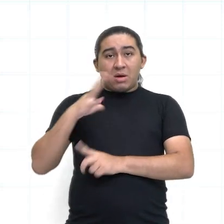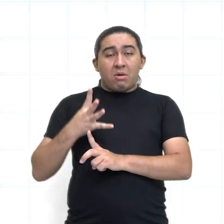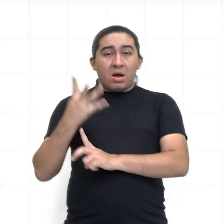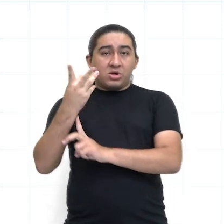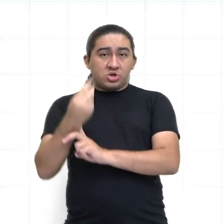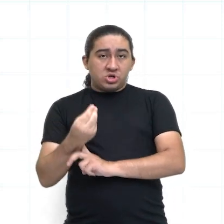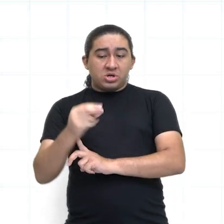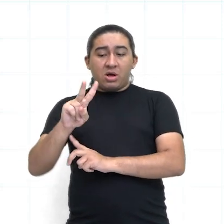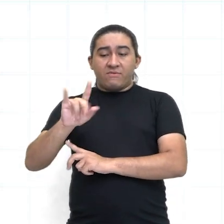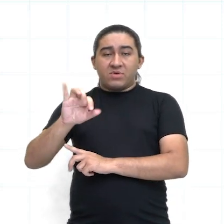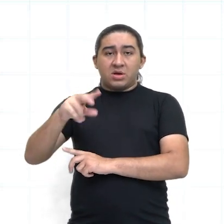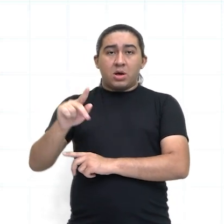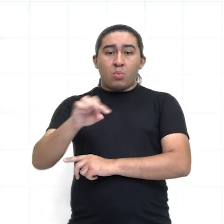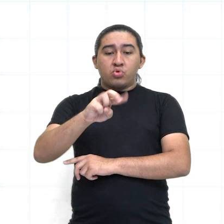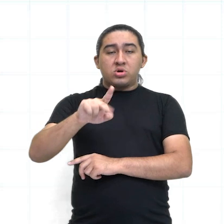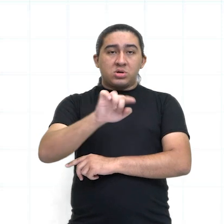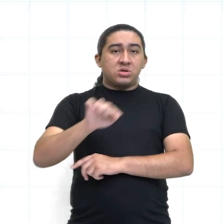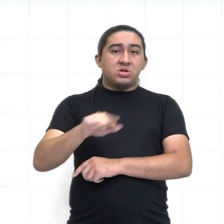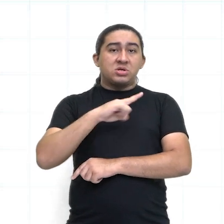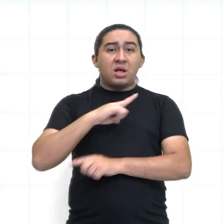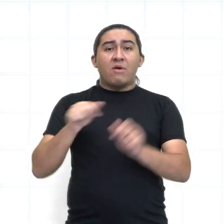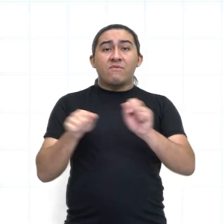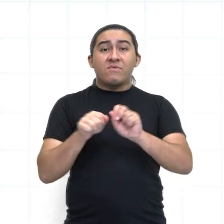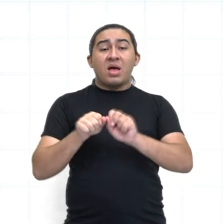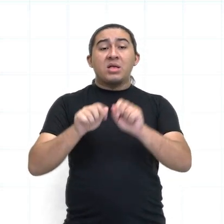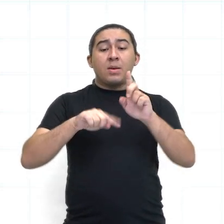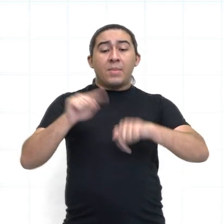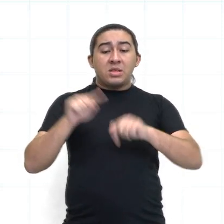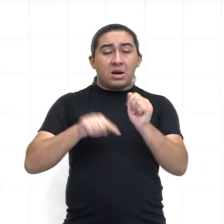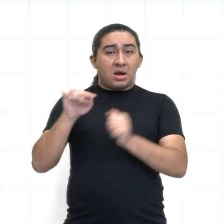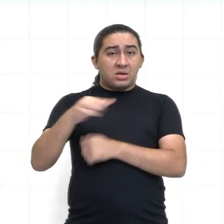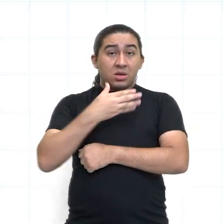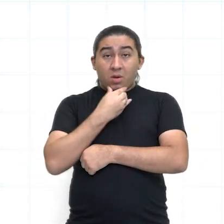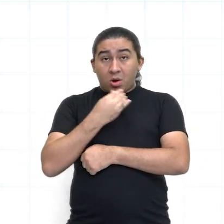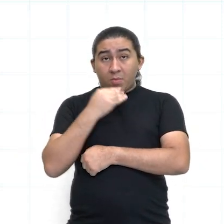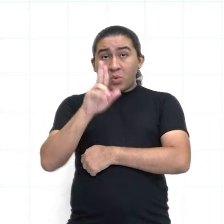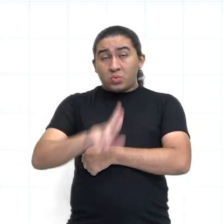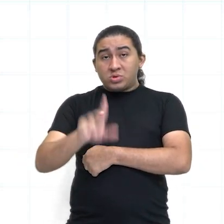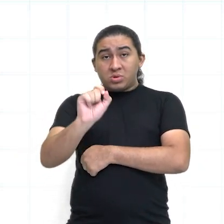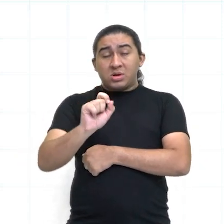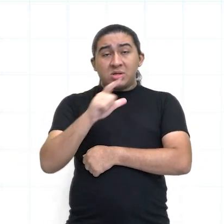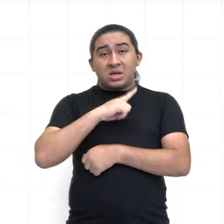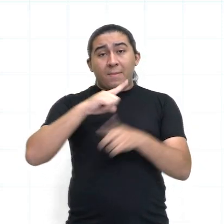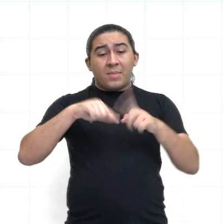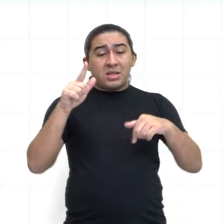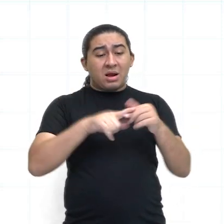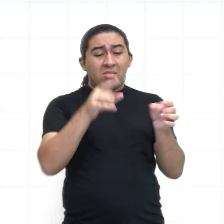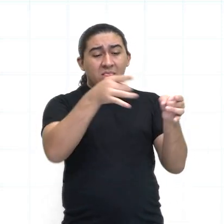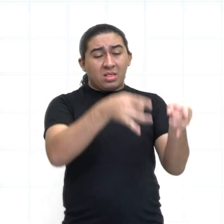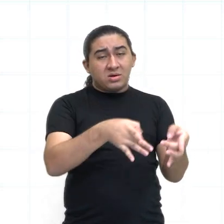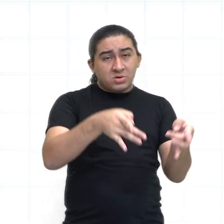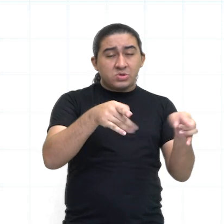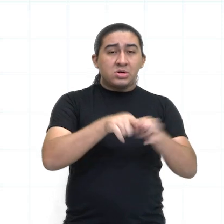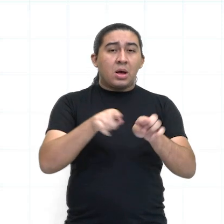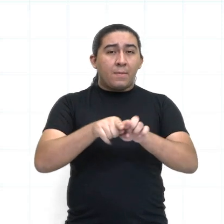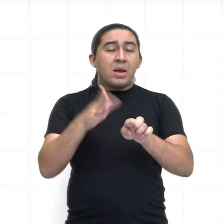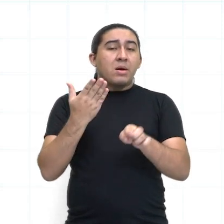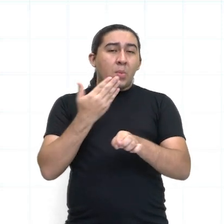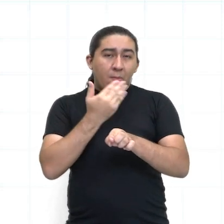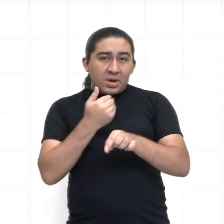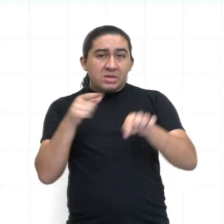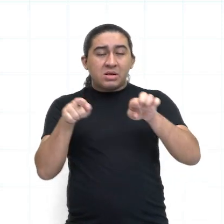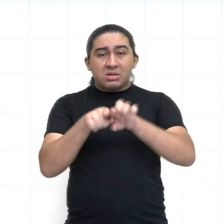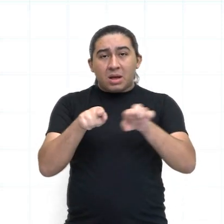ele trabalha nas suas obras com materiais inusitados, ele trabalha com lixo, com comida, com diamantes, ou